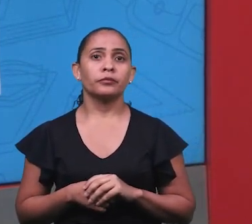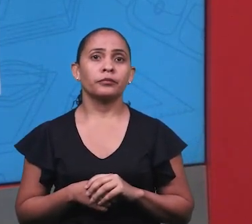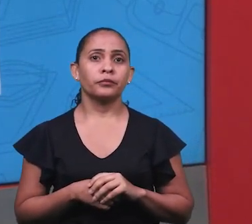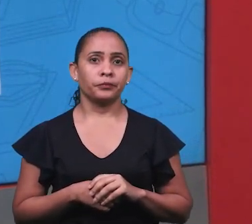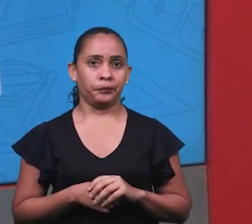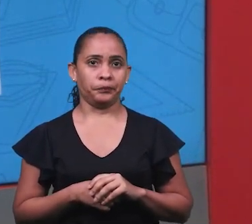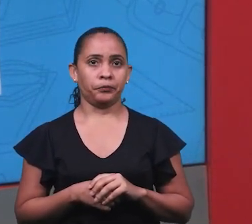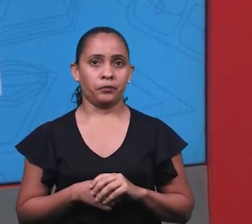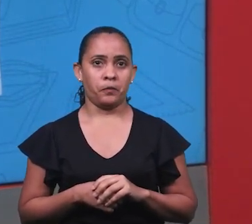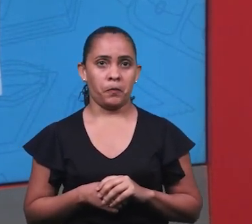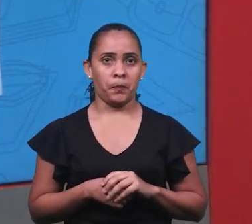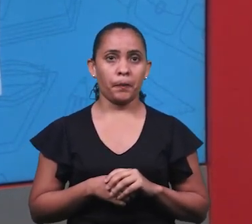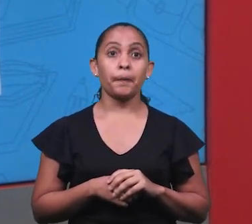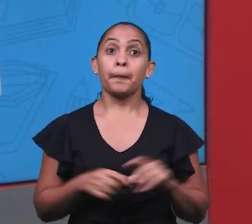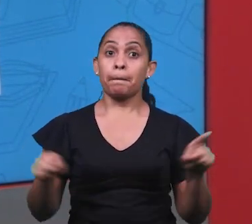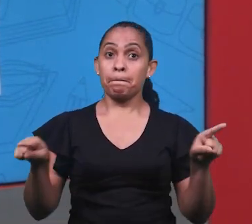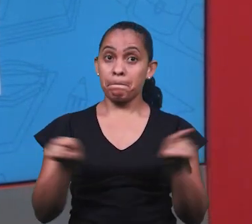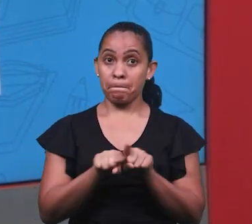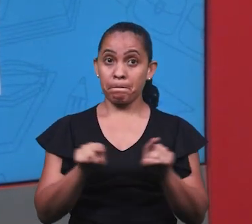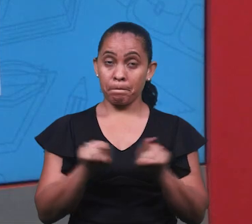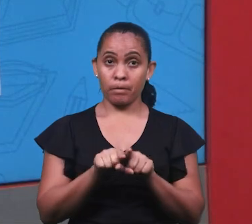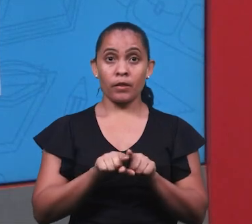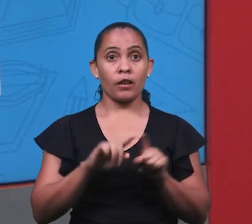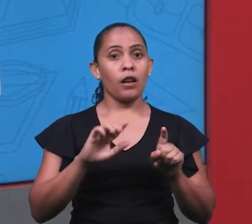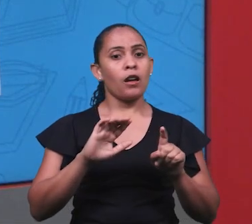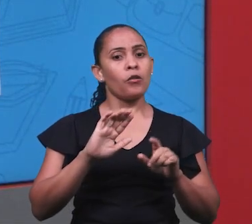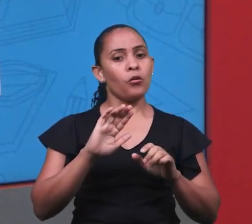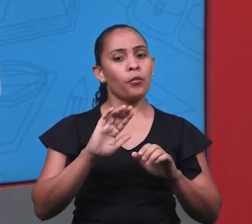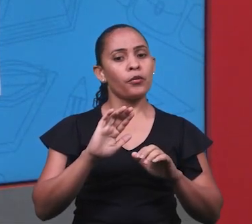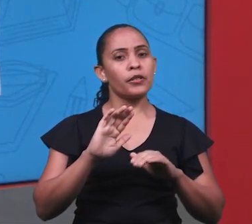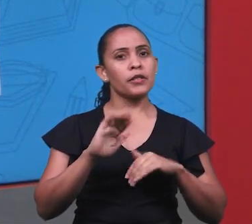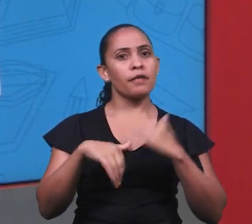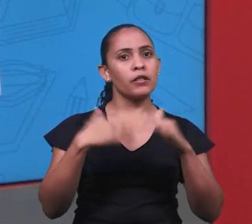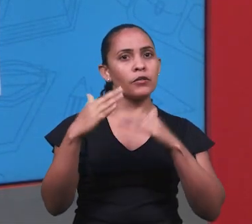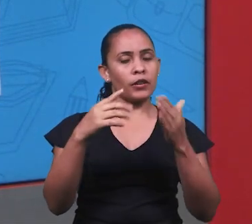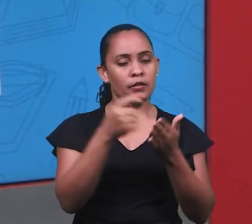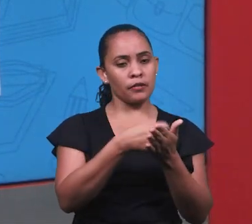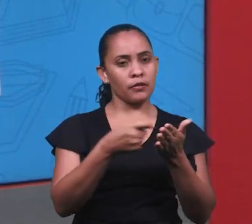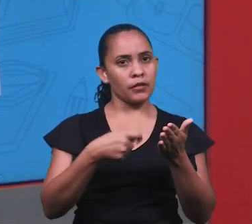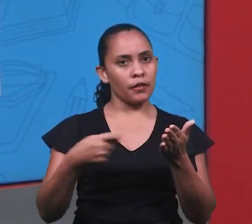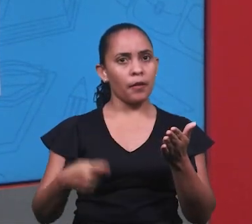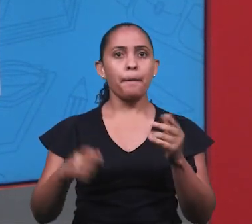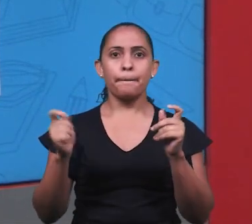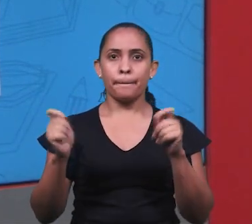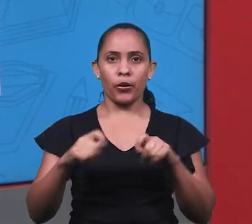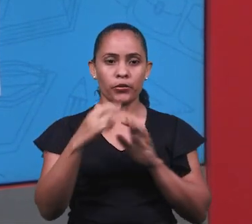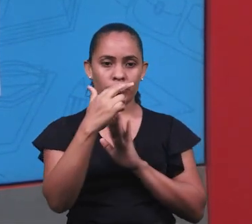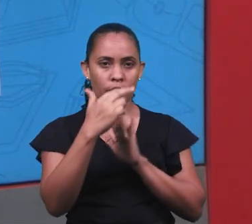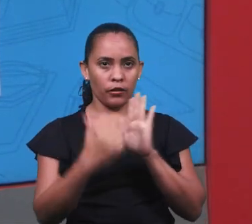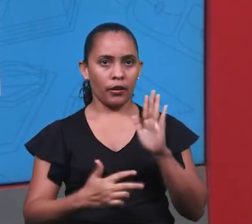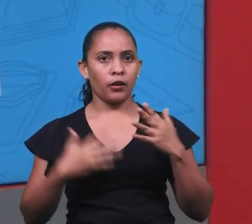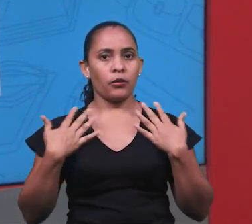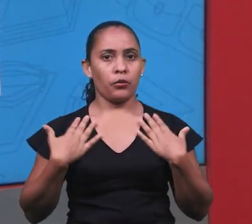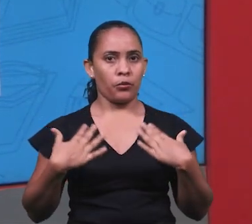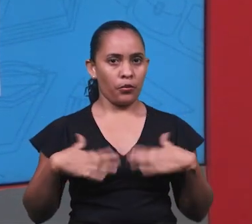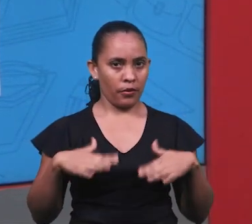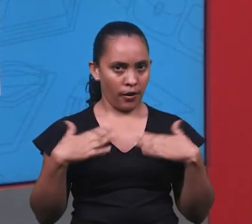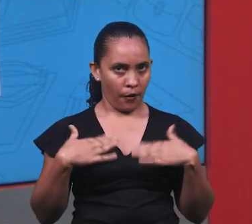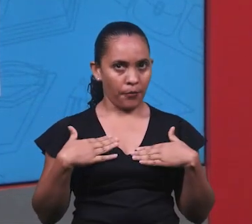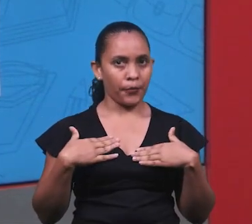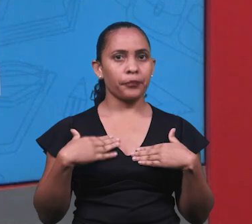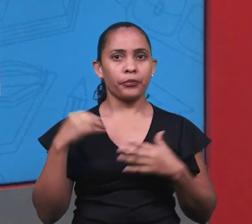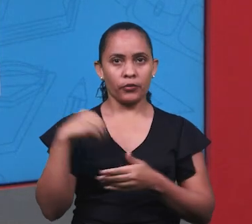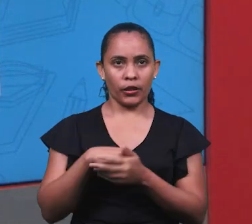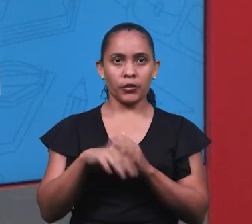do desenvolvimento e desenvolvimento dos argumentos. Você pode ler isso aqui com calma e depois a gente vai visualizar isso no